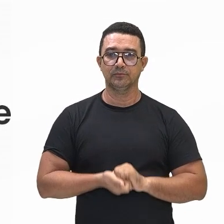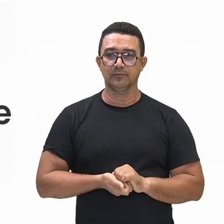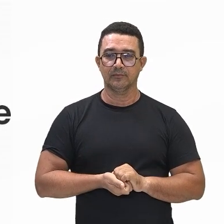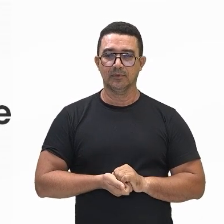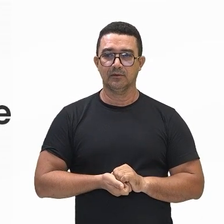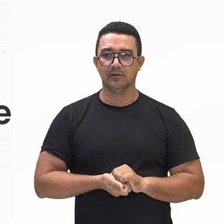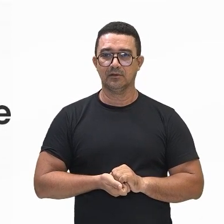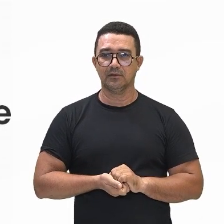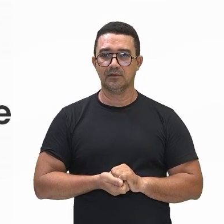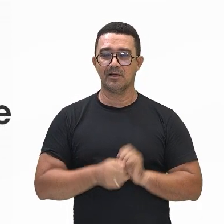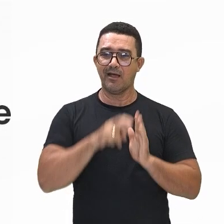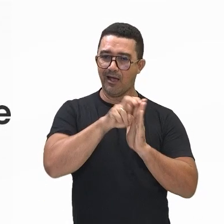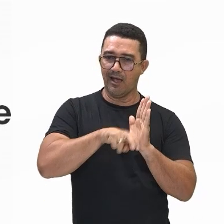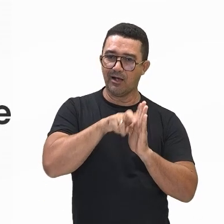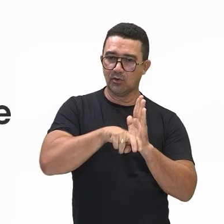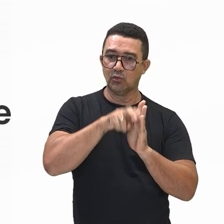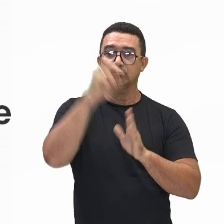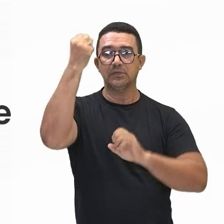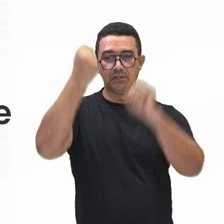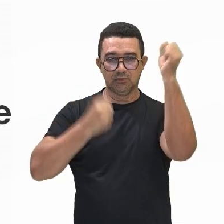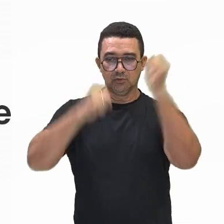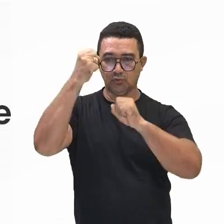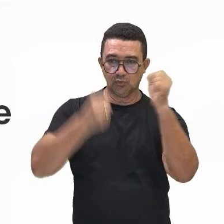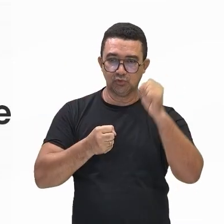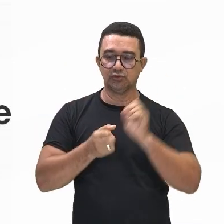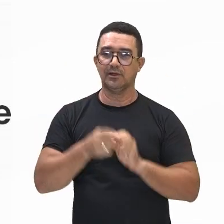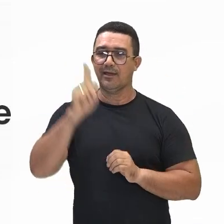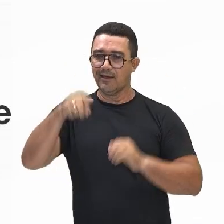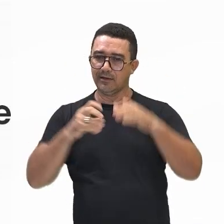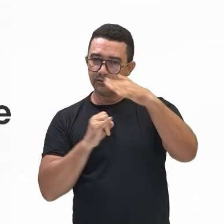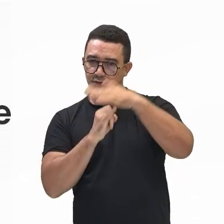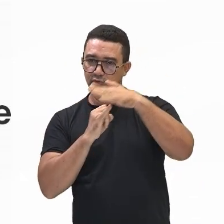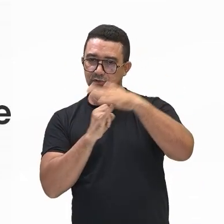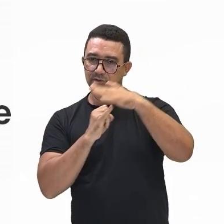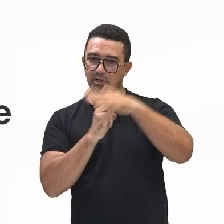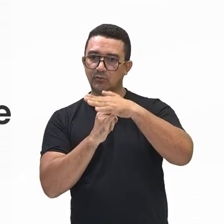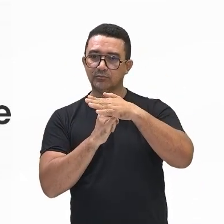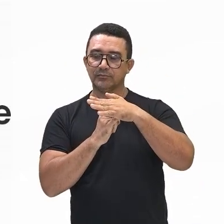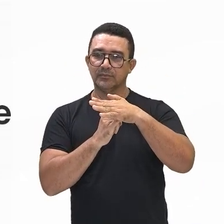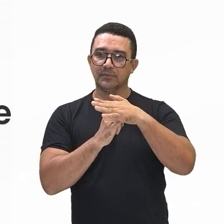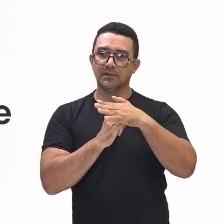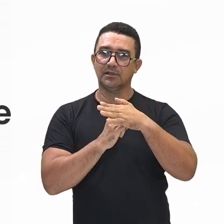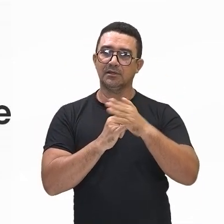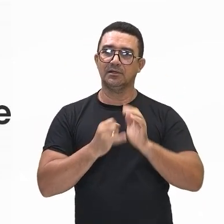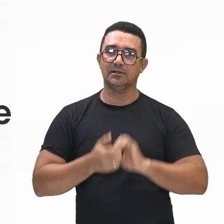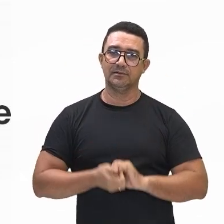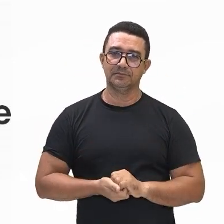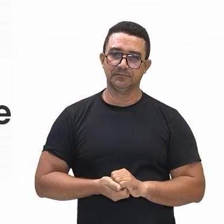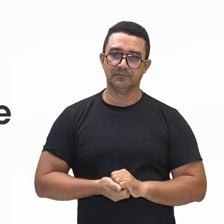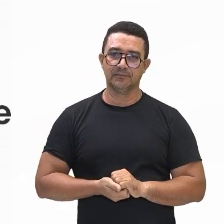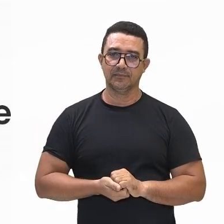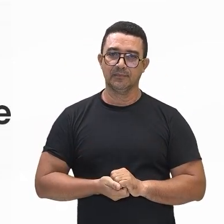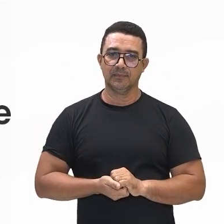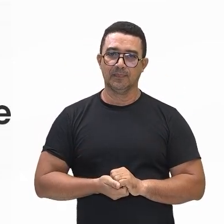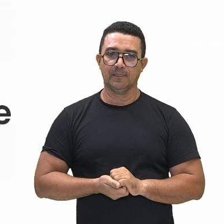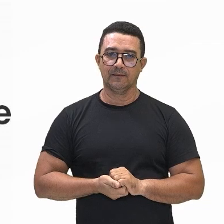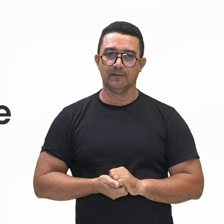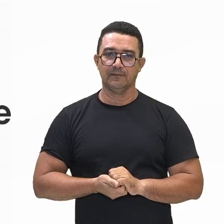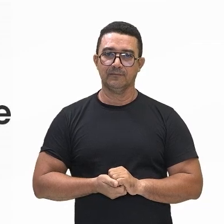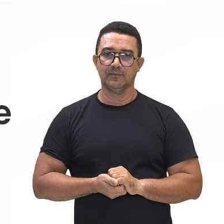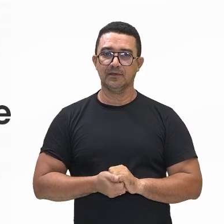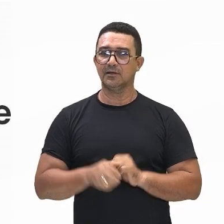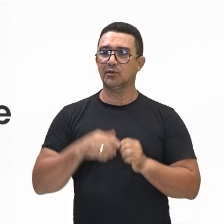agroindústrias, que vão ser as organizações que vão integrar aí a produção agrícola ou pecuária com o quê? Com as